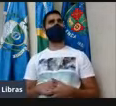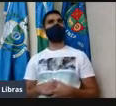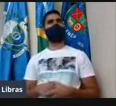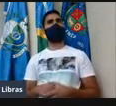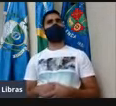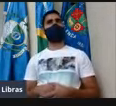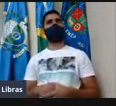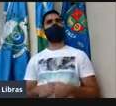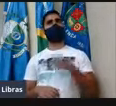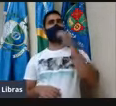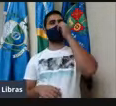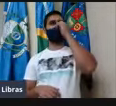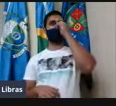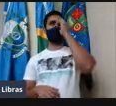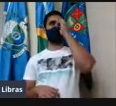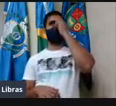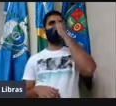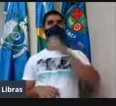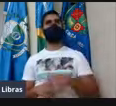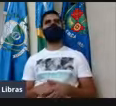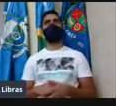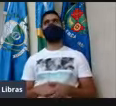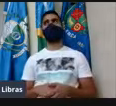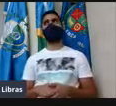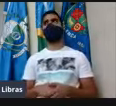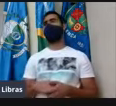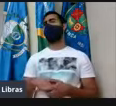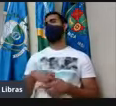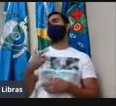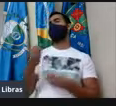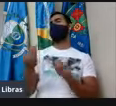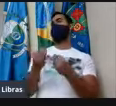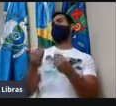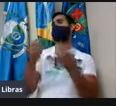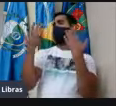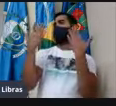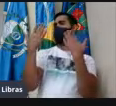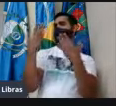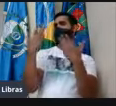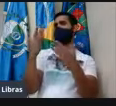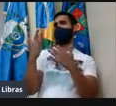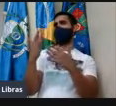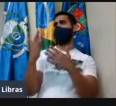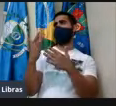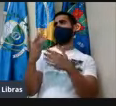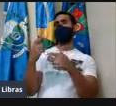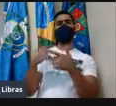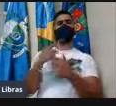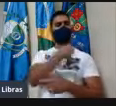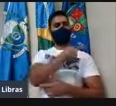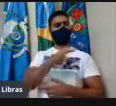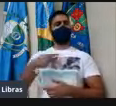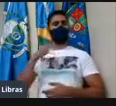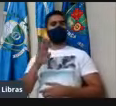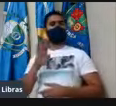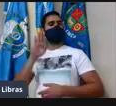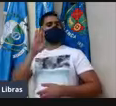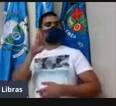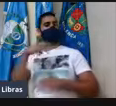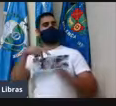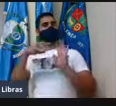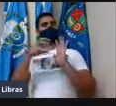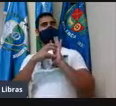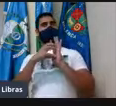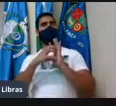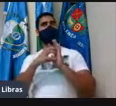tive a oportunidade de te parabenizar pela sua gestão à presidência